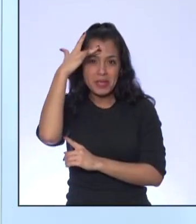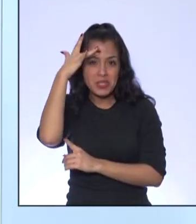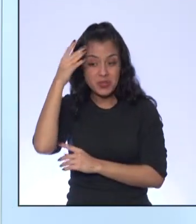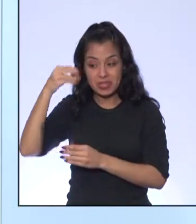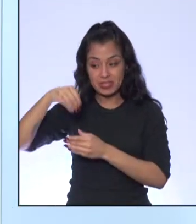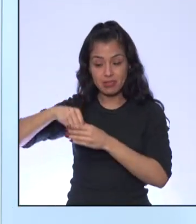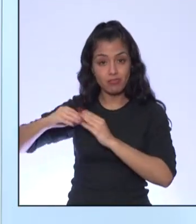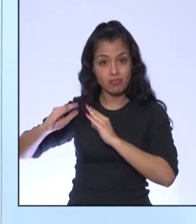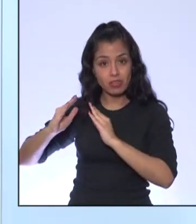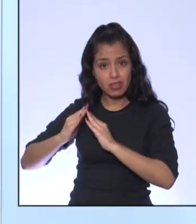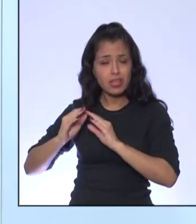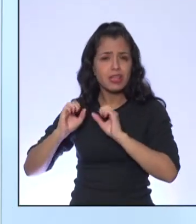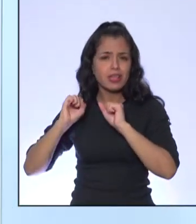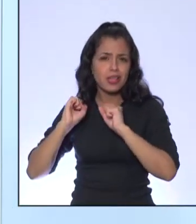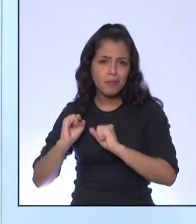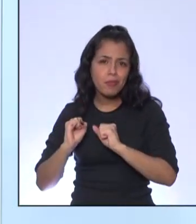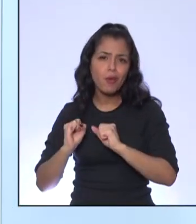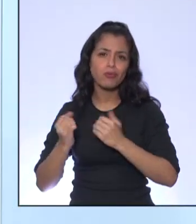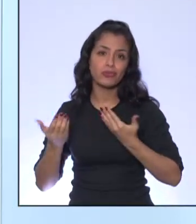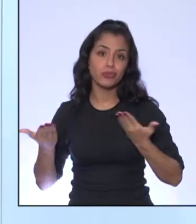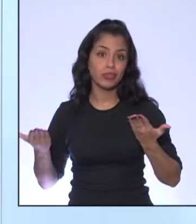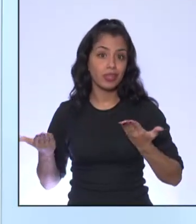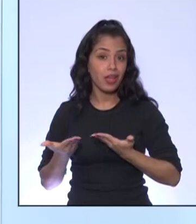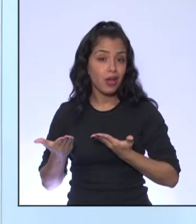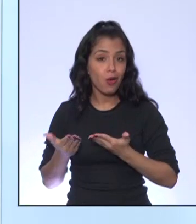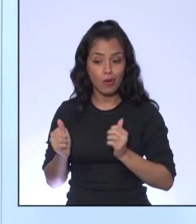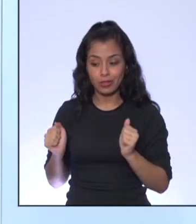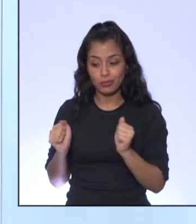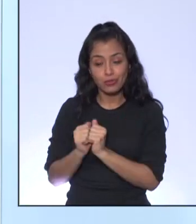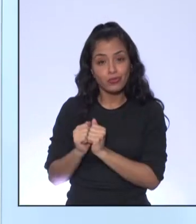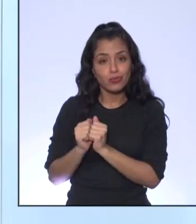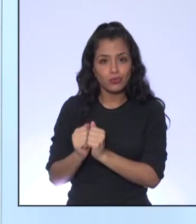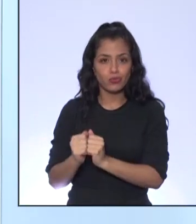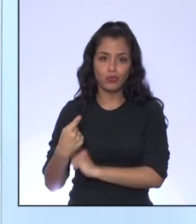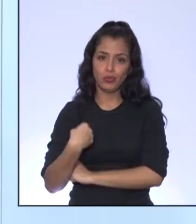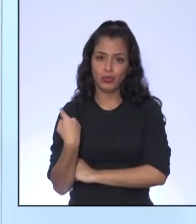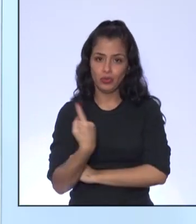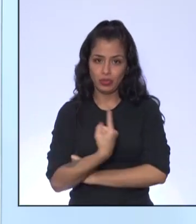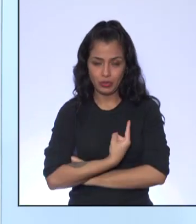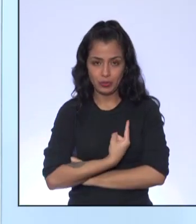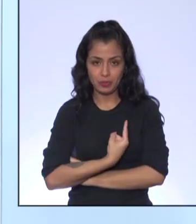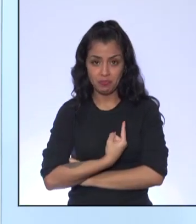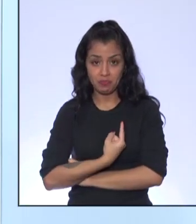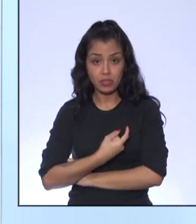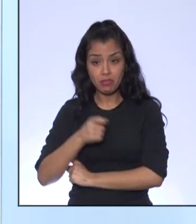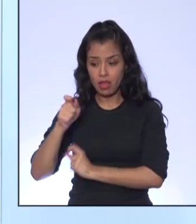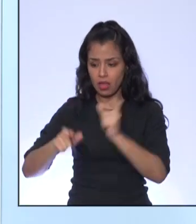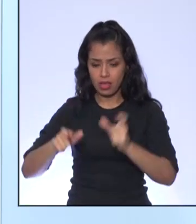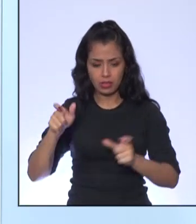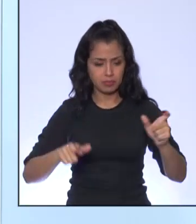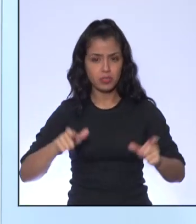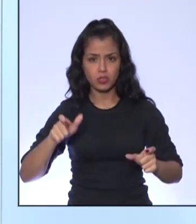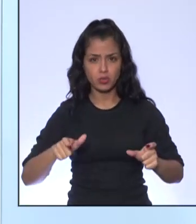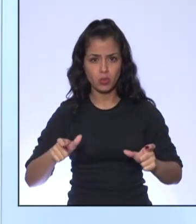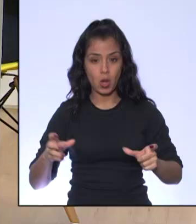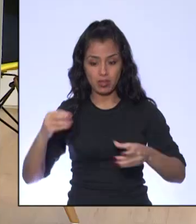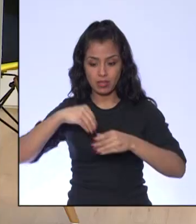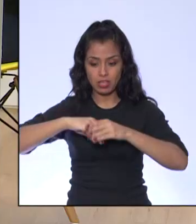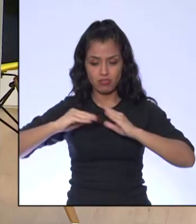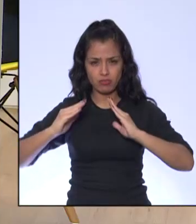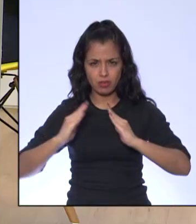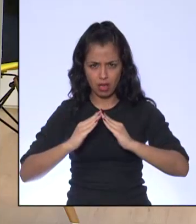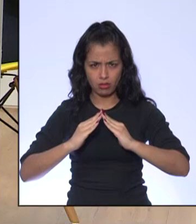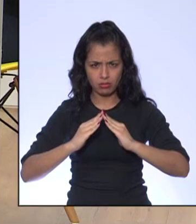neste momento, estar ali próximo de nós. Essas pessoas são importantes para